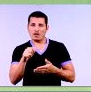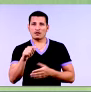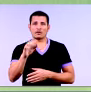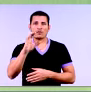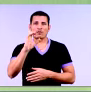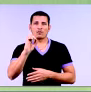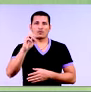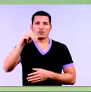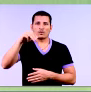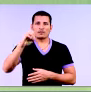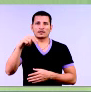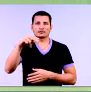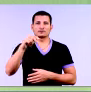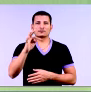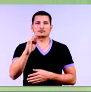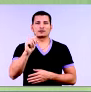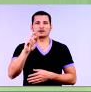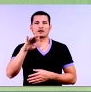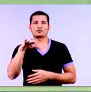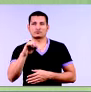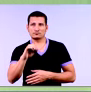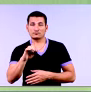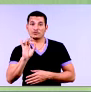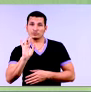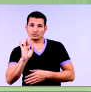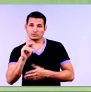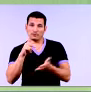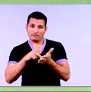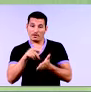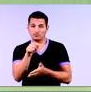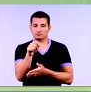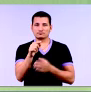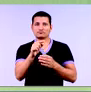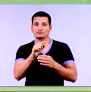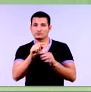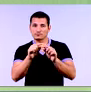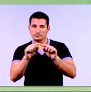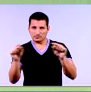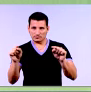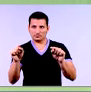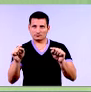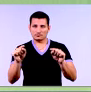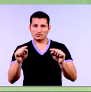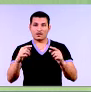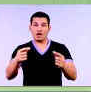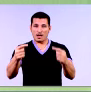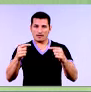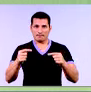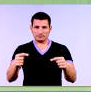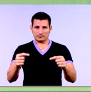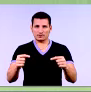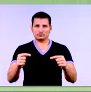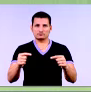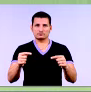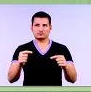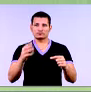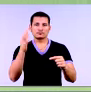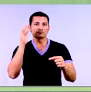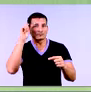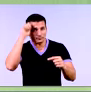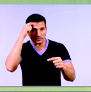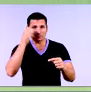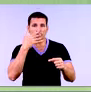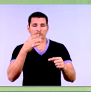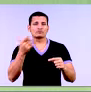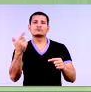comentário e que só é válido nesta linha. Logo abaixo, o texto de baixo, ele não possui as